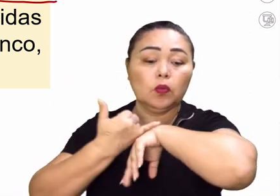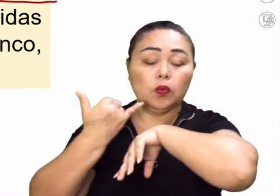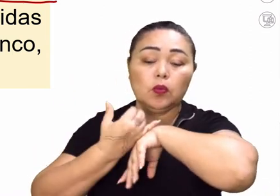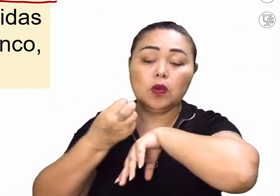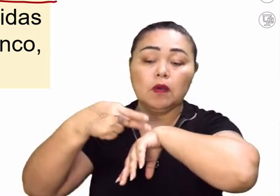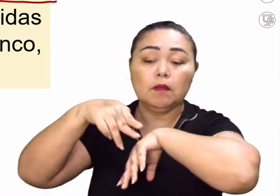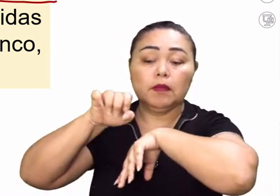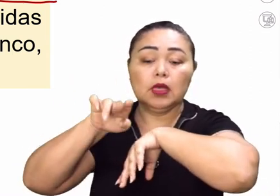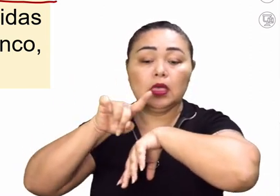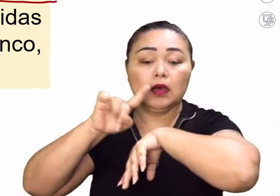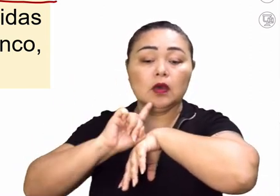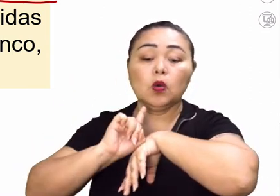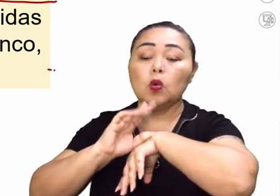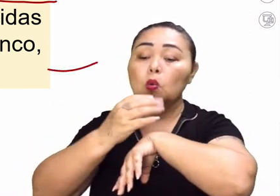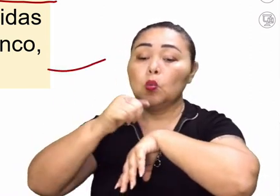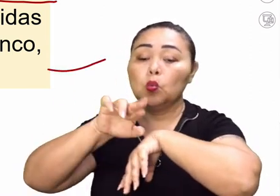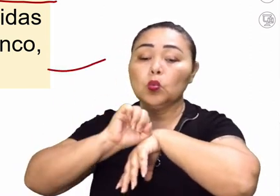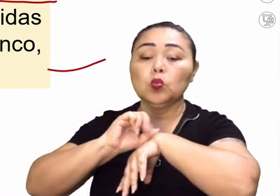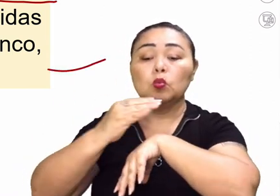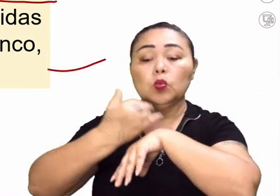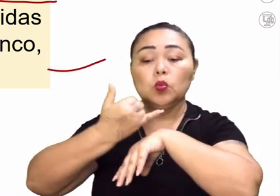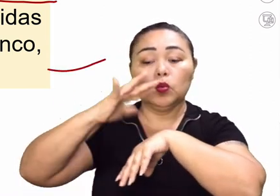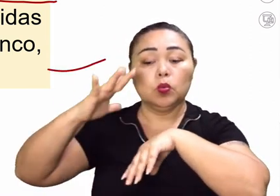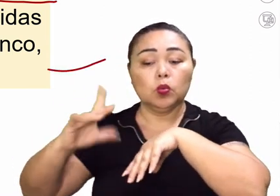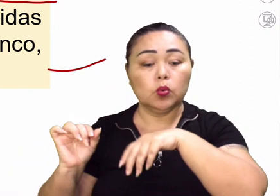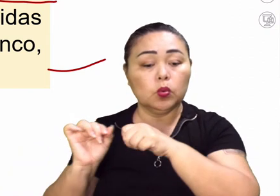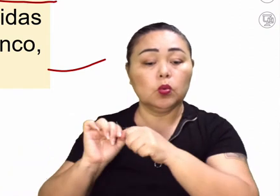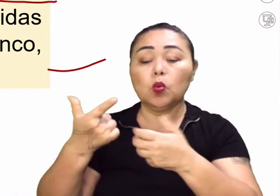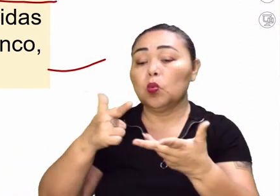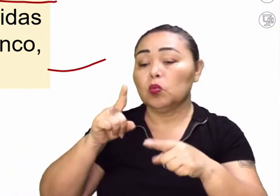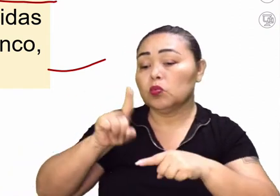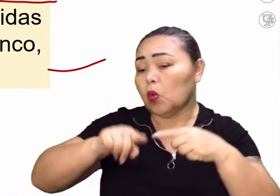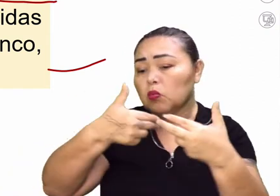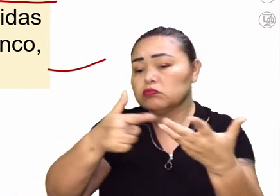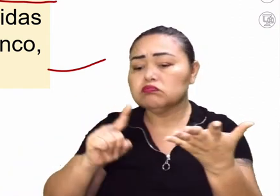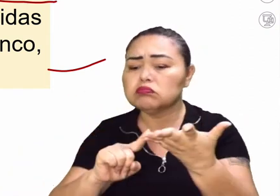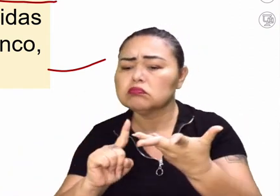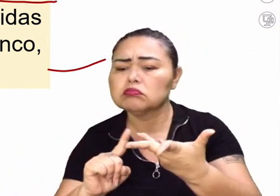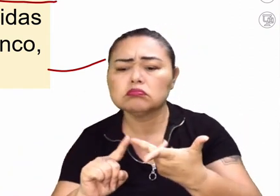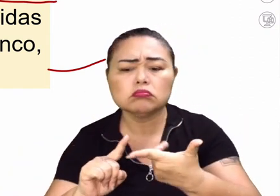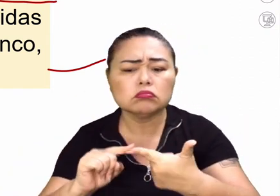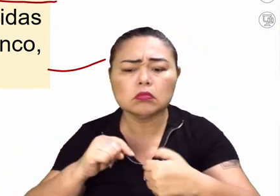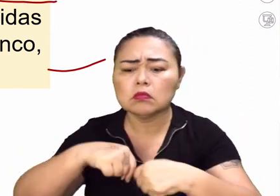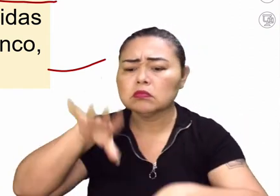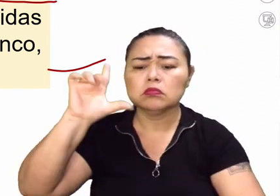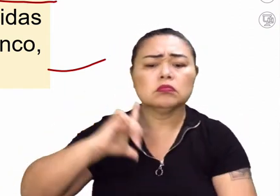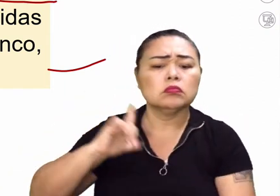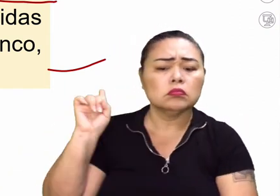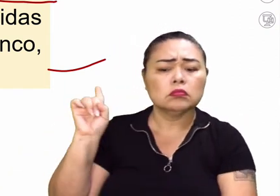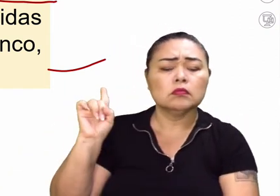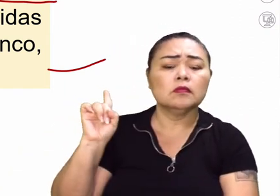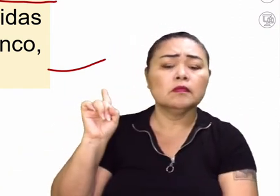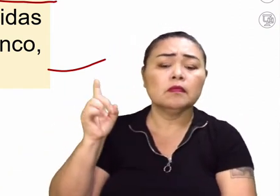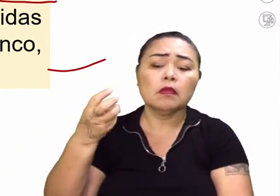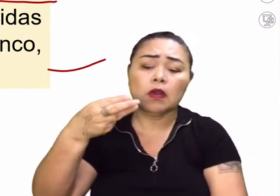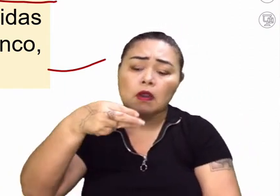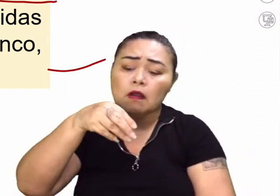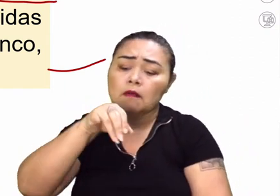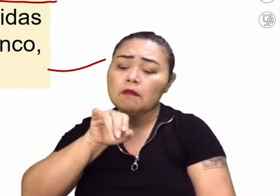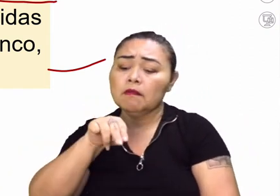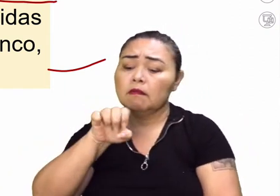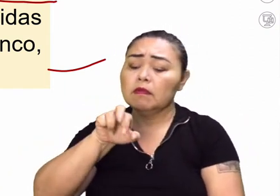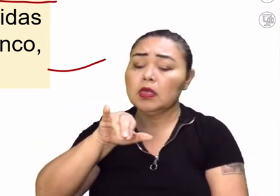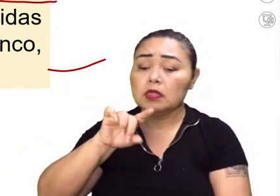manganês cobre chumbo zinco Stênio entre outros então aí a gente Traz essa questão agora da do